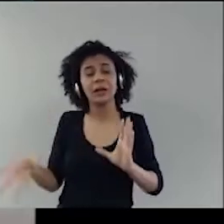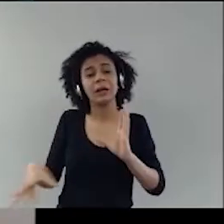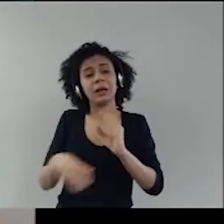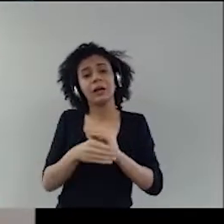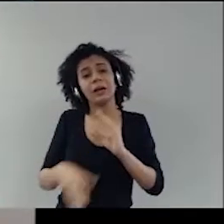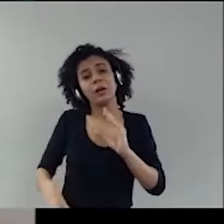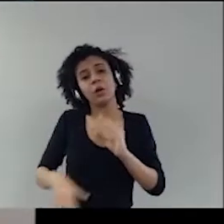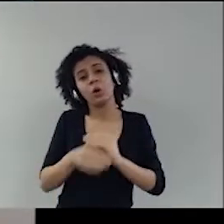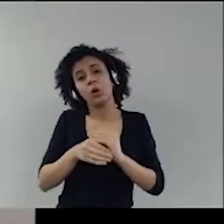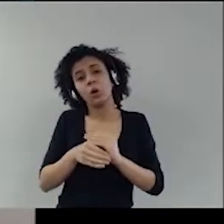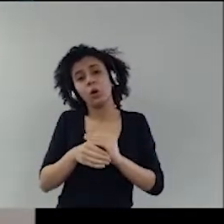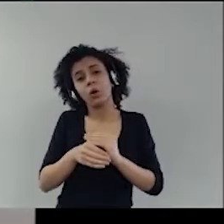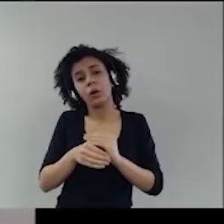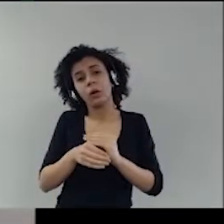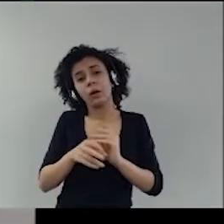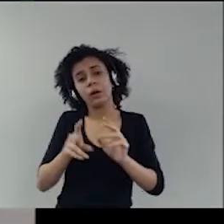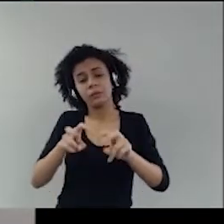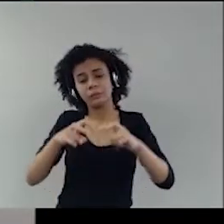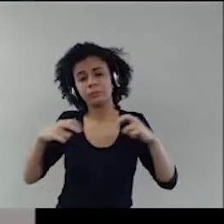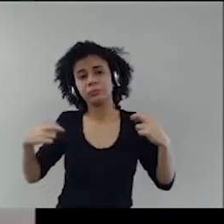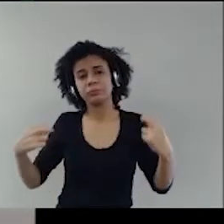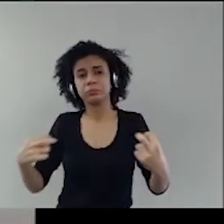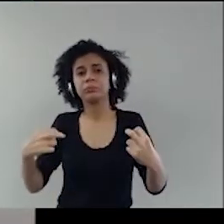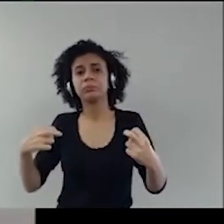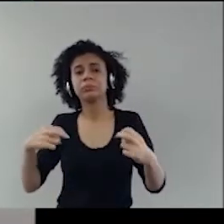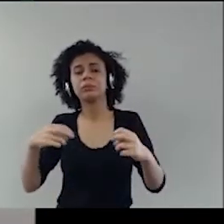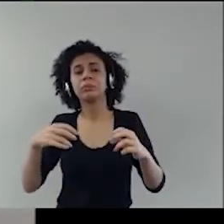integrar o gabinete coordenado de